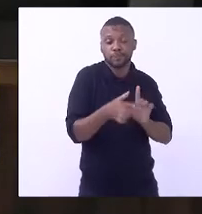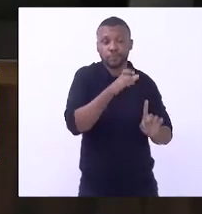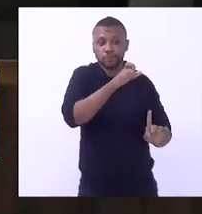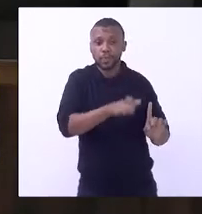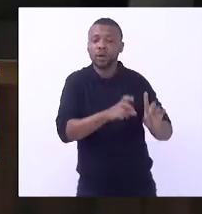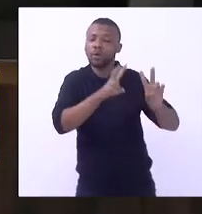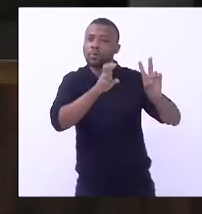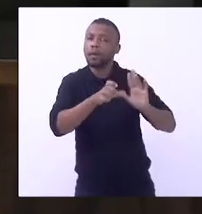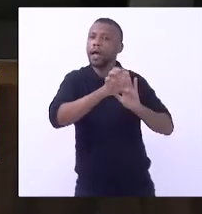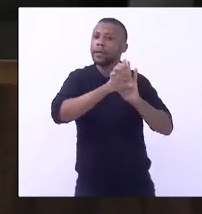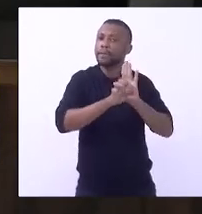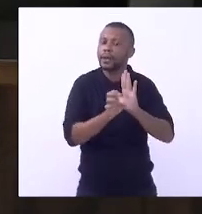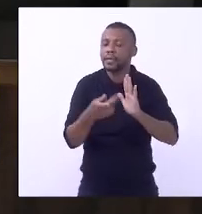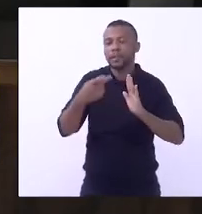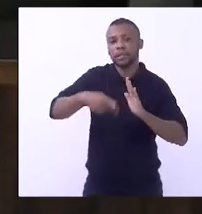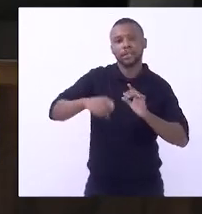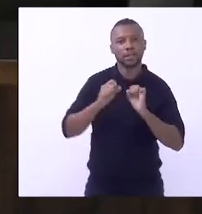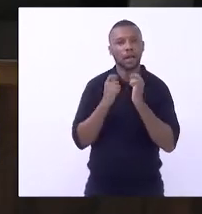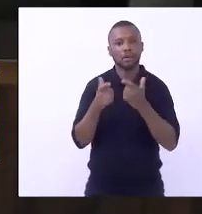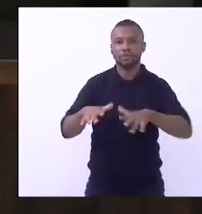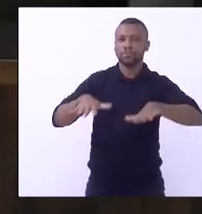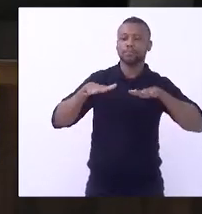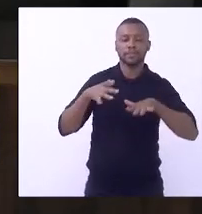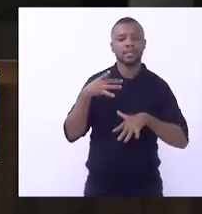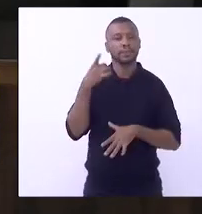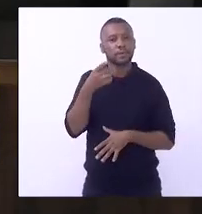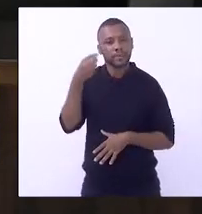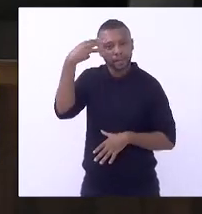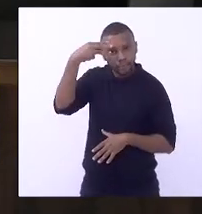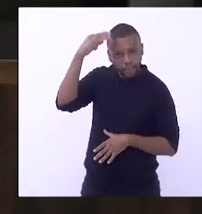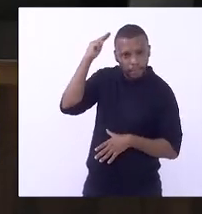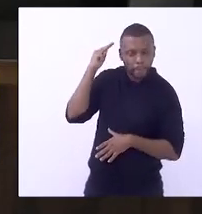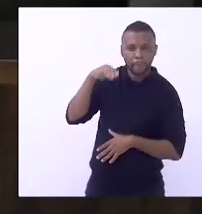às emendas de plenário, deputado Márcio Pacheco.